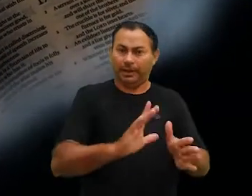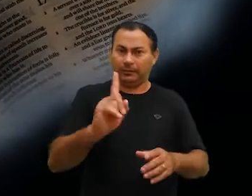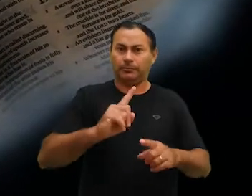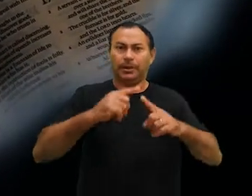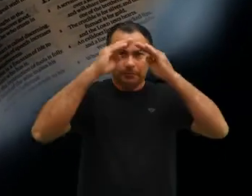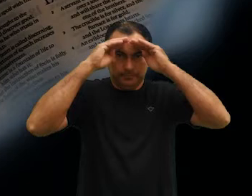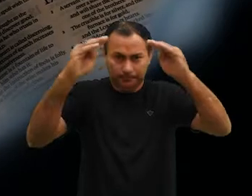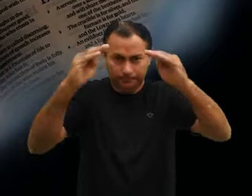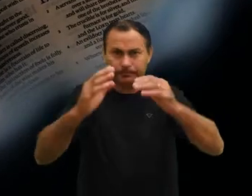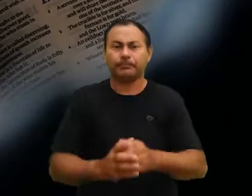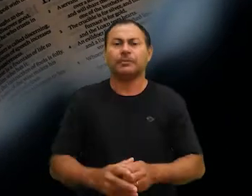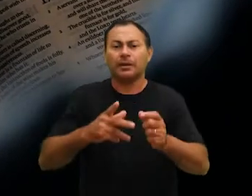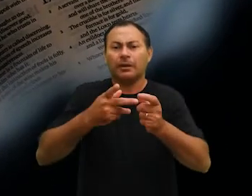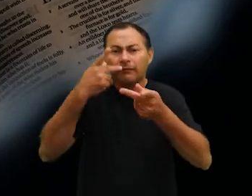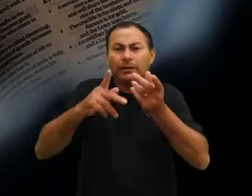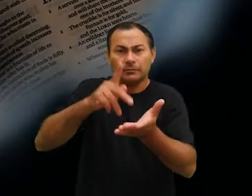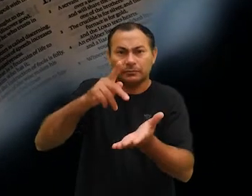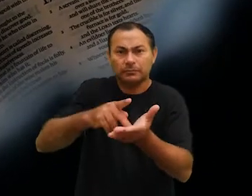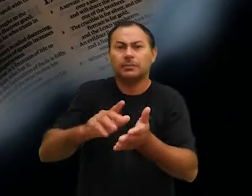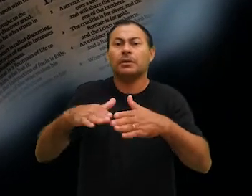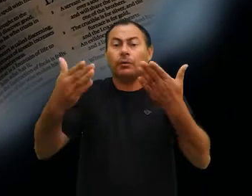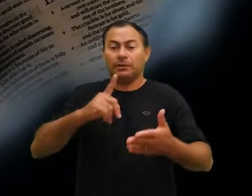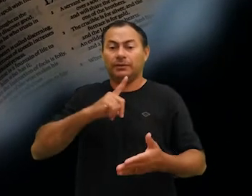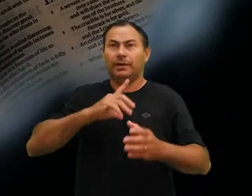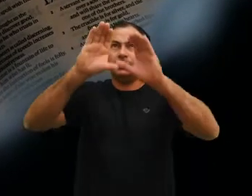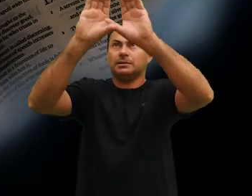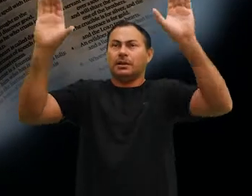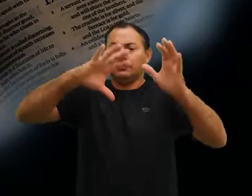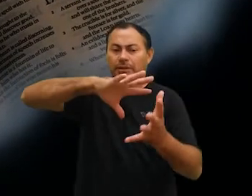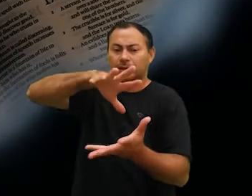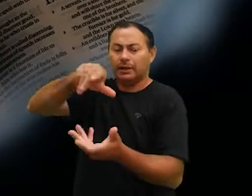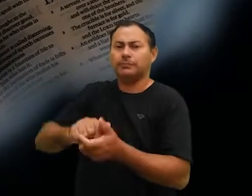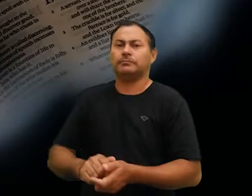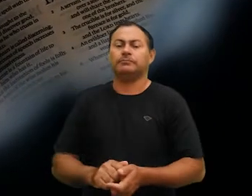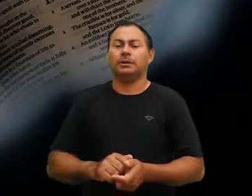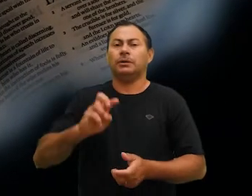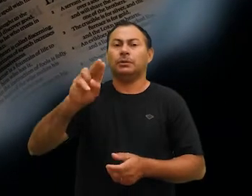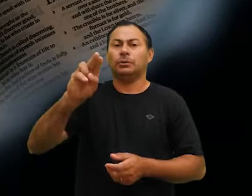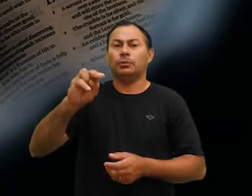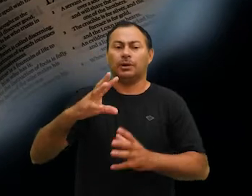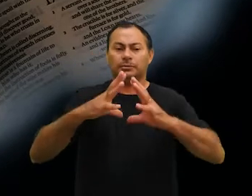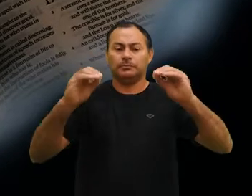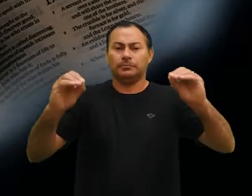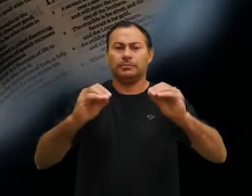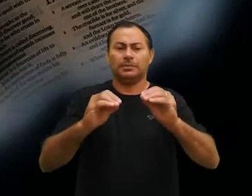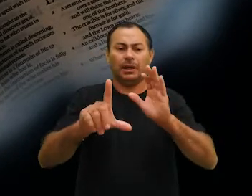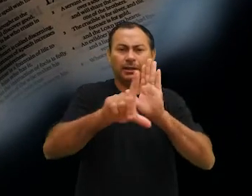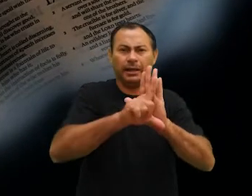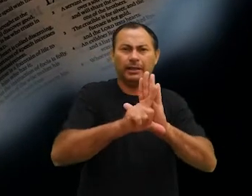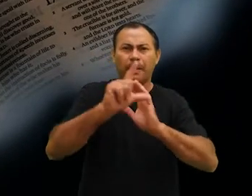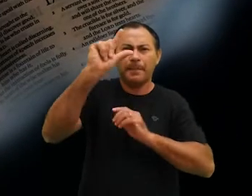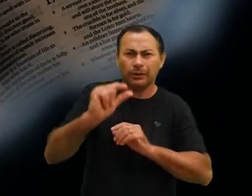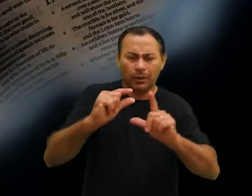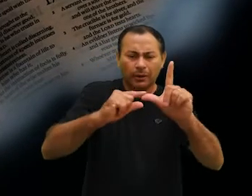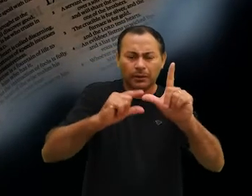mas cumprir. Digo-lhes a verdade, enquanto existirem céus e terra, de forma alguma desaparecerá da lei a